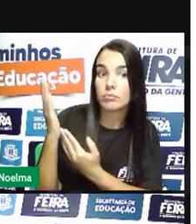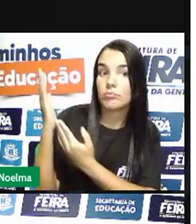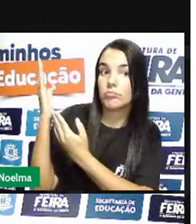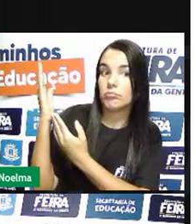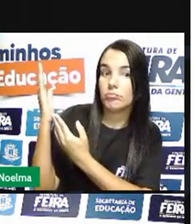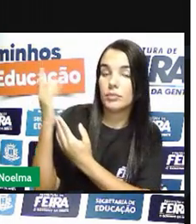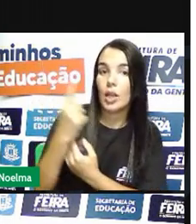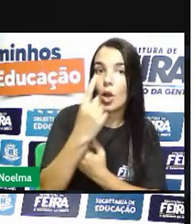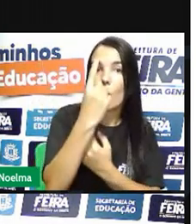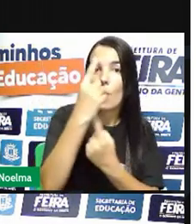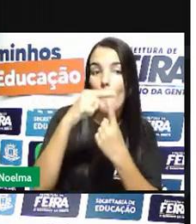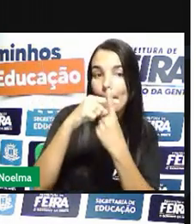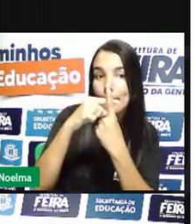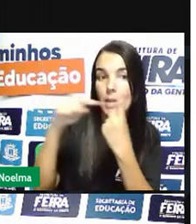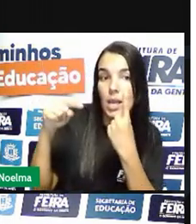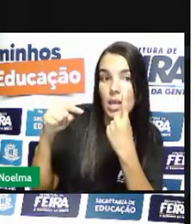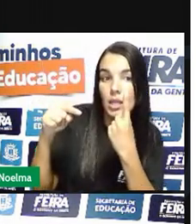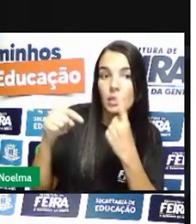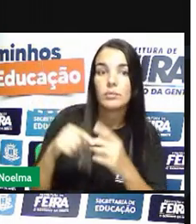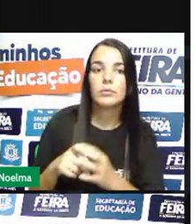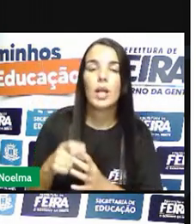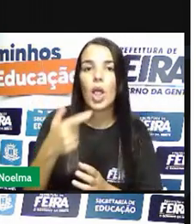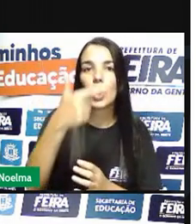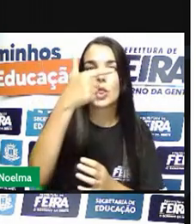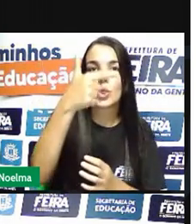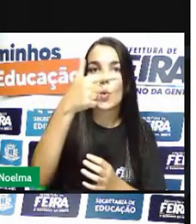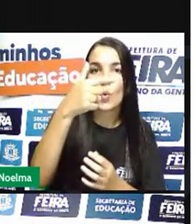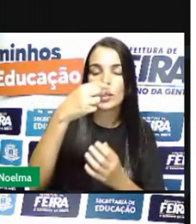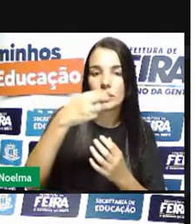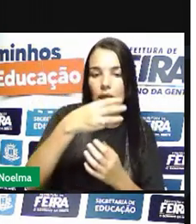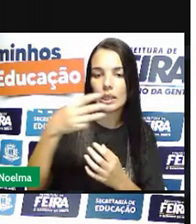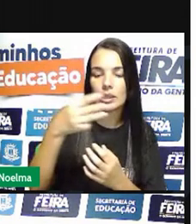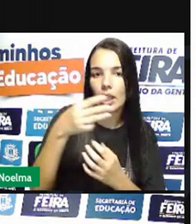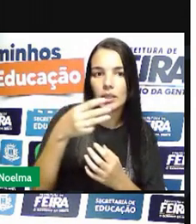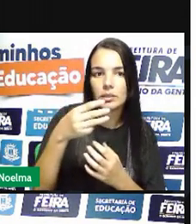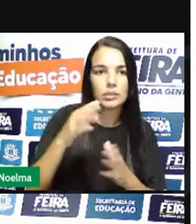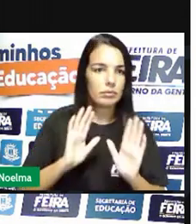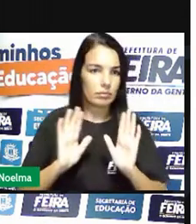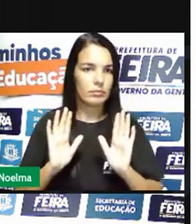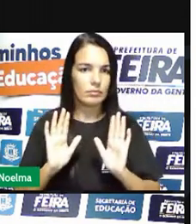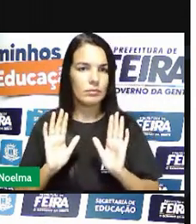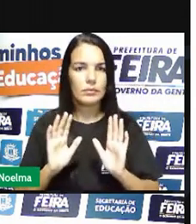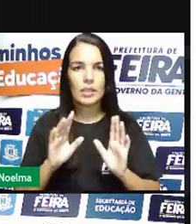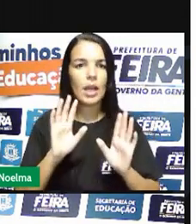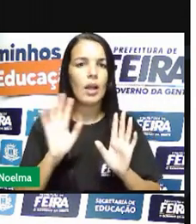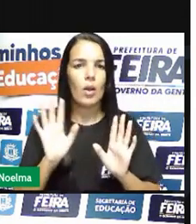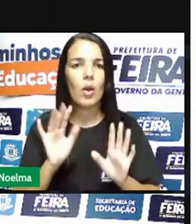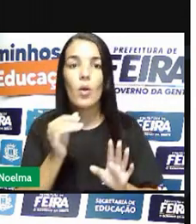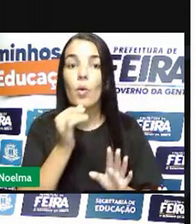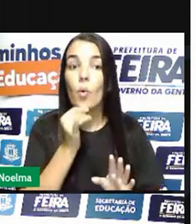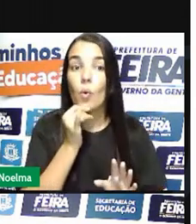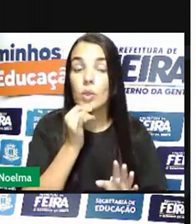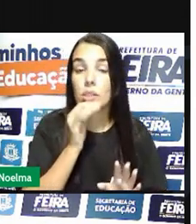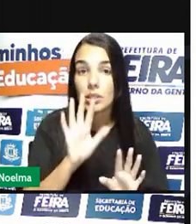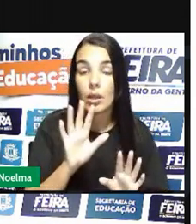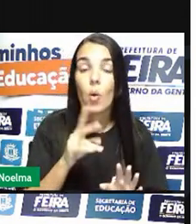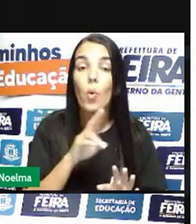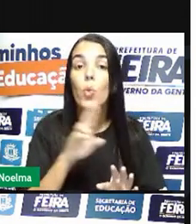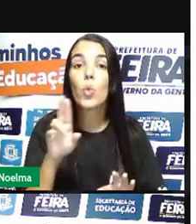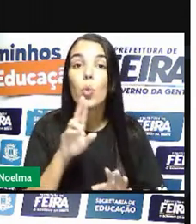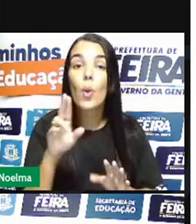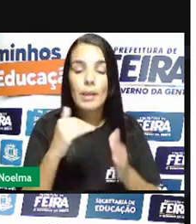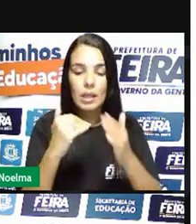é um meio é dois terços só para não importa o que tem aqui em cima não porque a gente vai